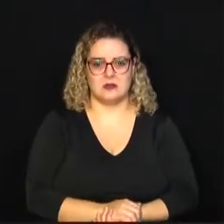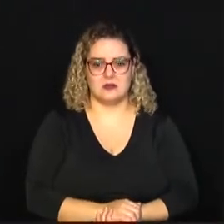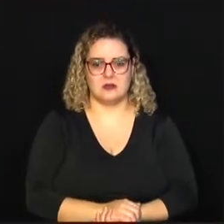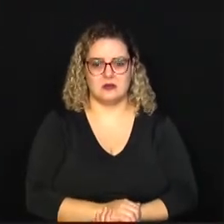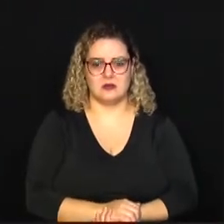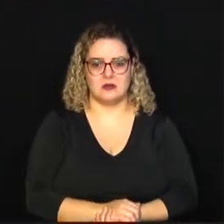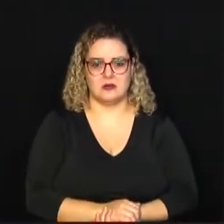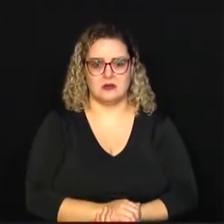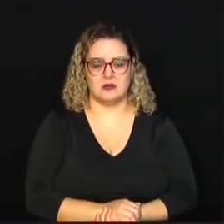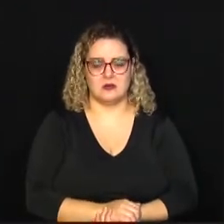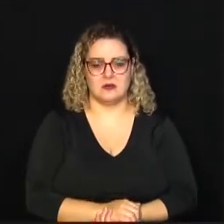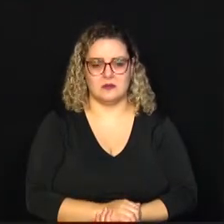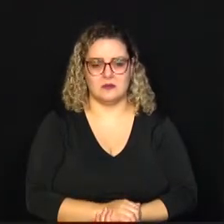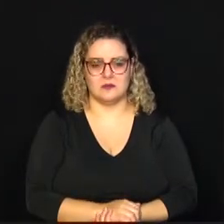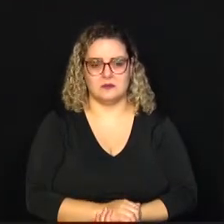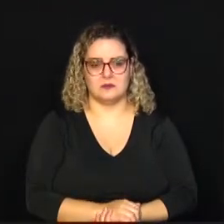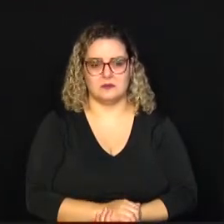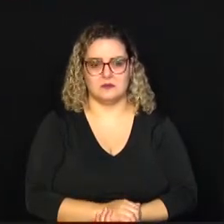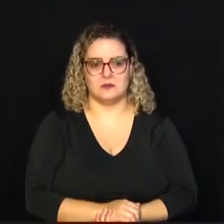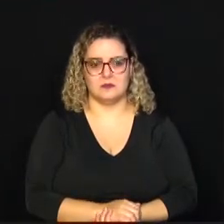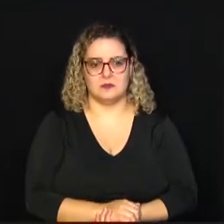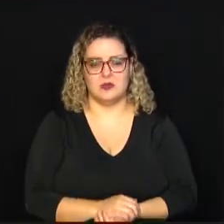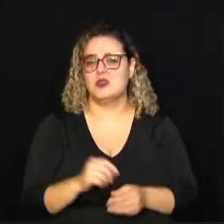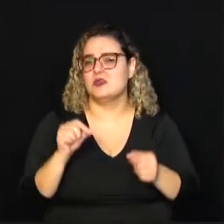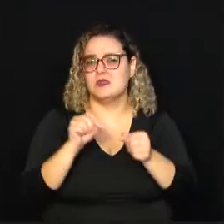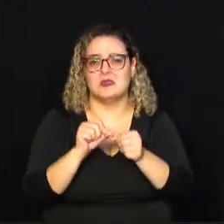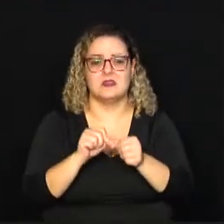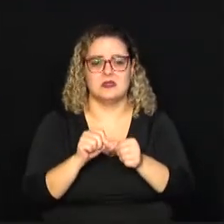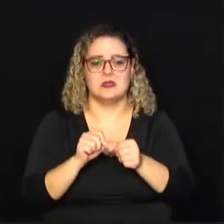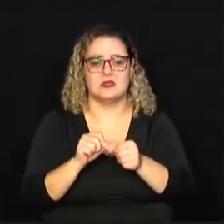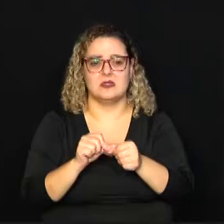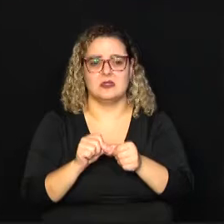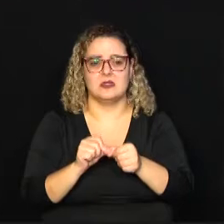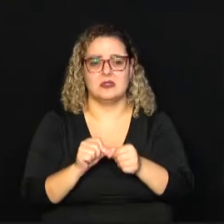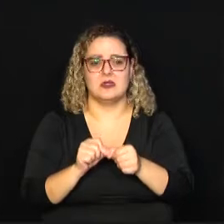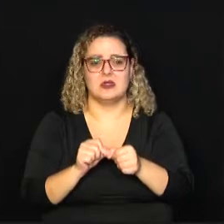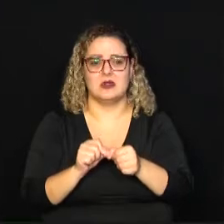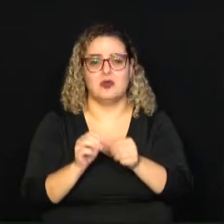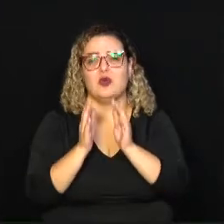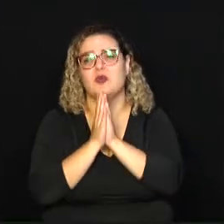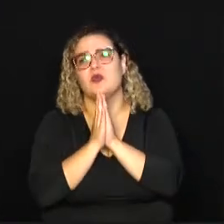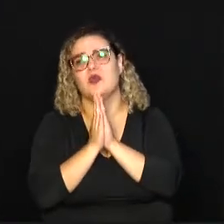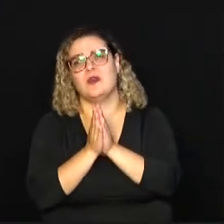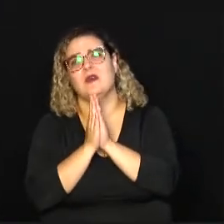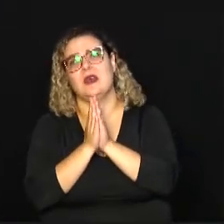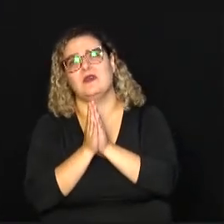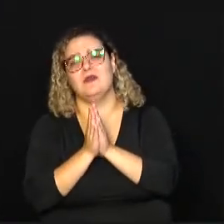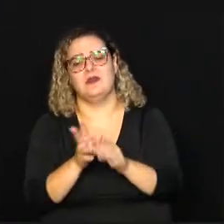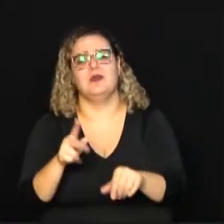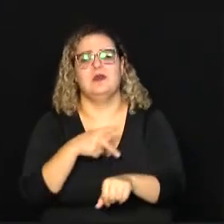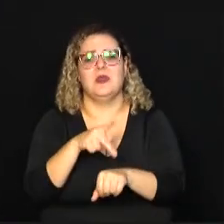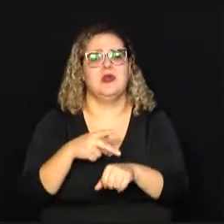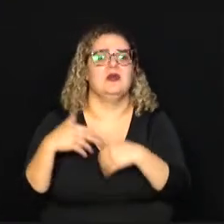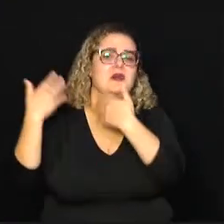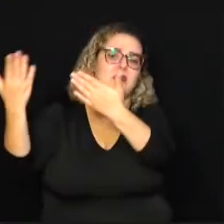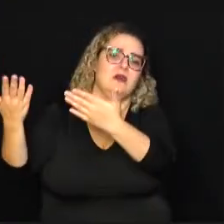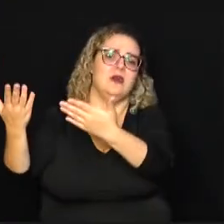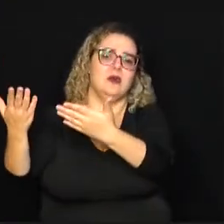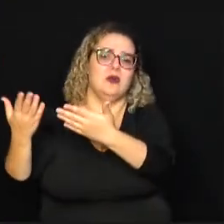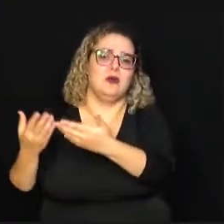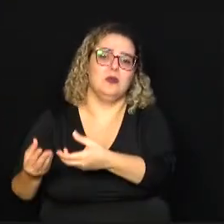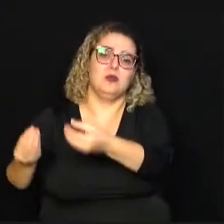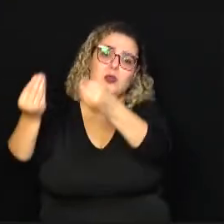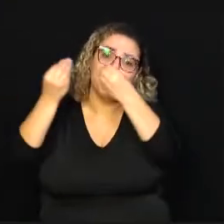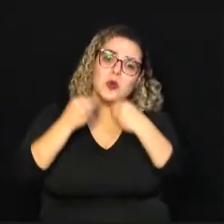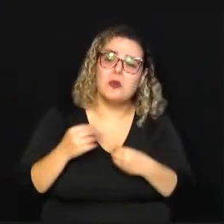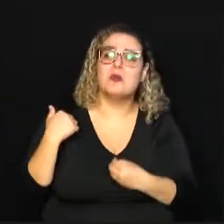que nos fizeram ter que pedir, implorar para países estrangeiros para que mandem ingrediente farmacologicamente